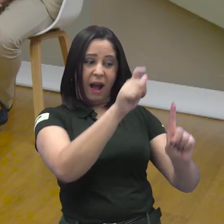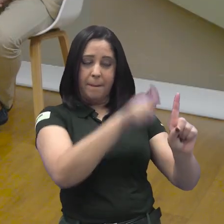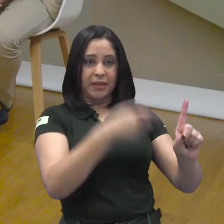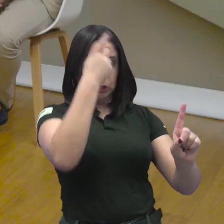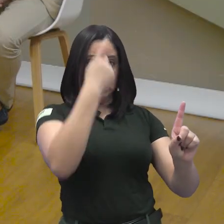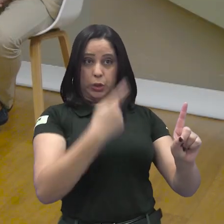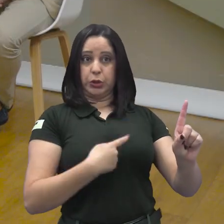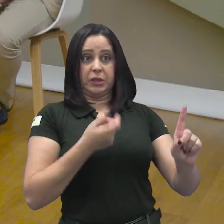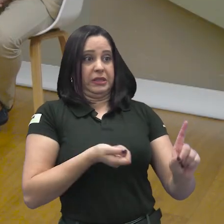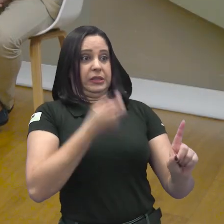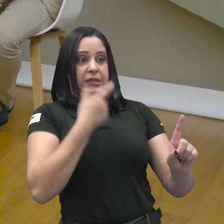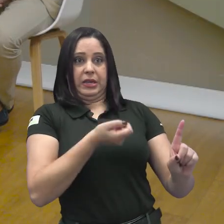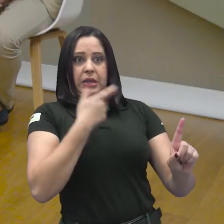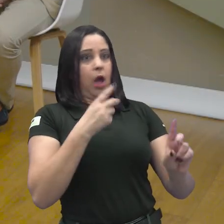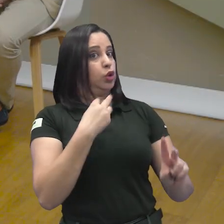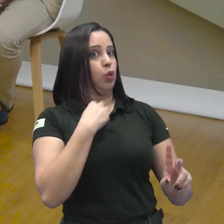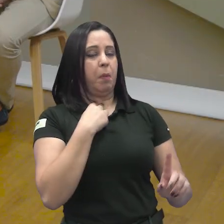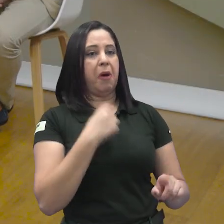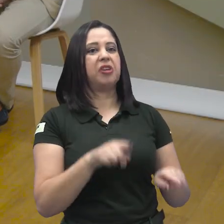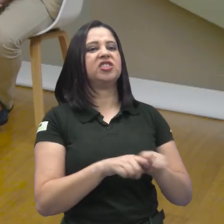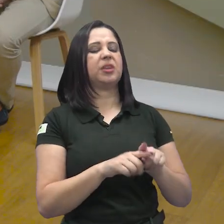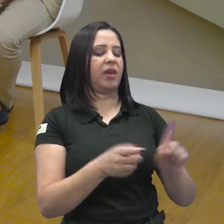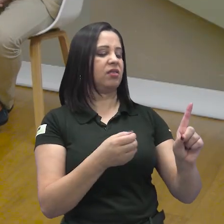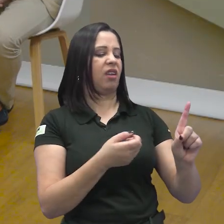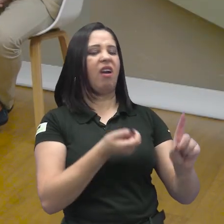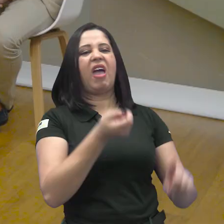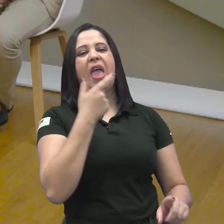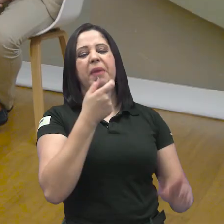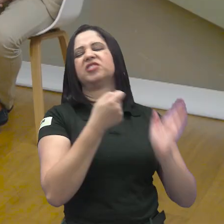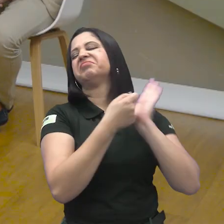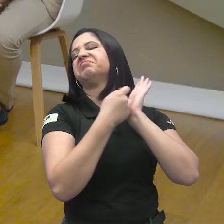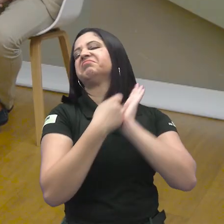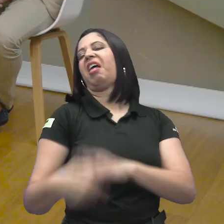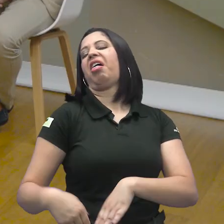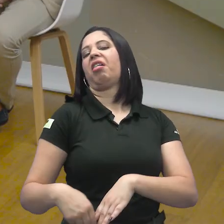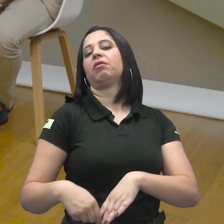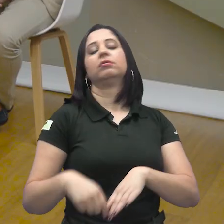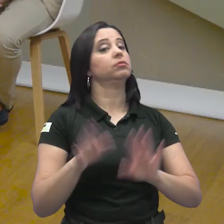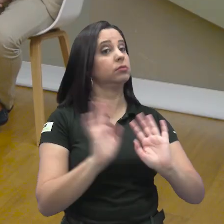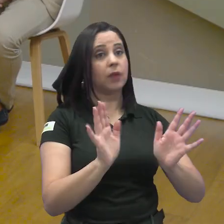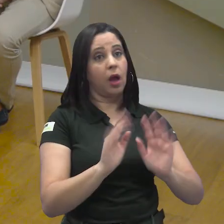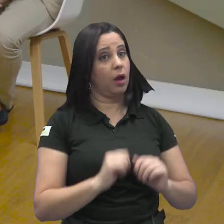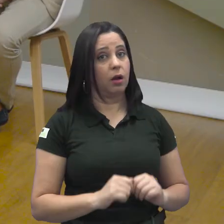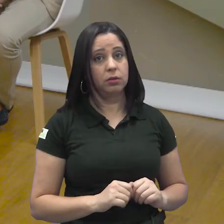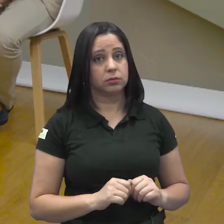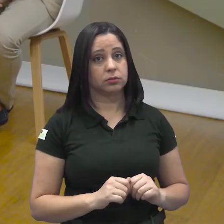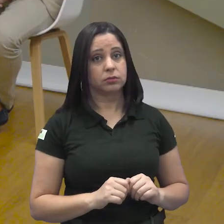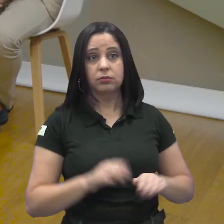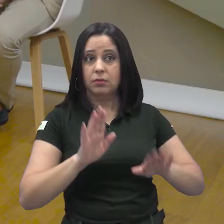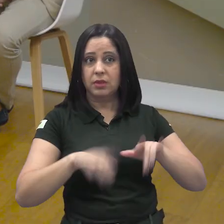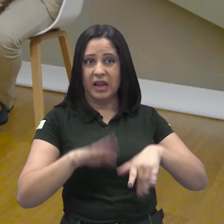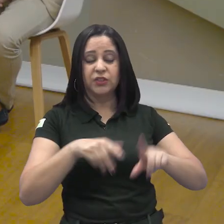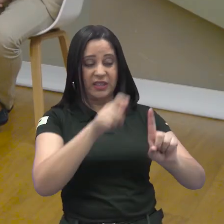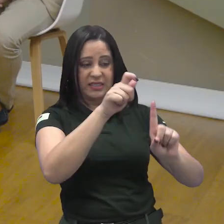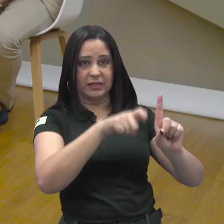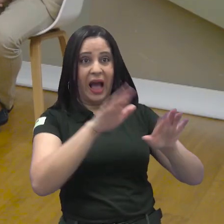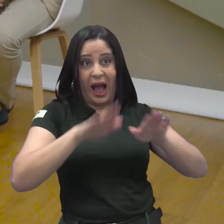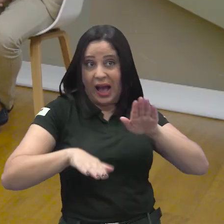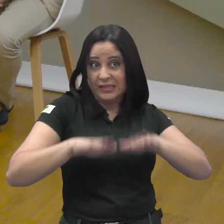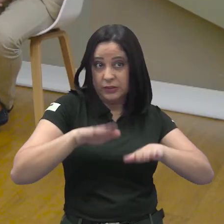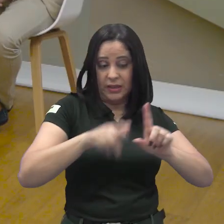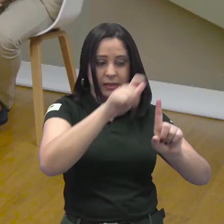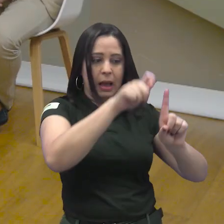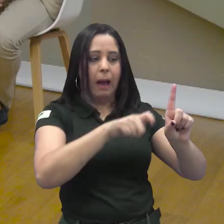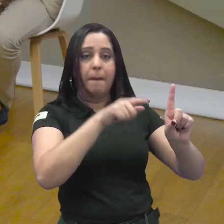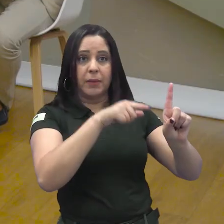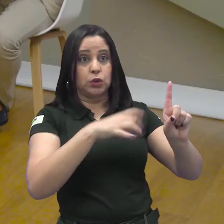automedicar e nem parar o medicamento por conta própria também, né, doutor? Isso a gente estava conversando aqui nos bastidores, que é muito comum para quem sofre com pressão alta.